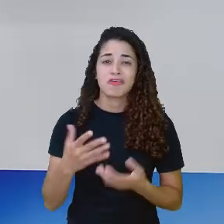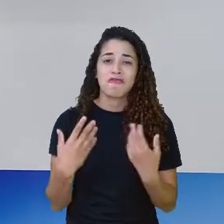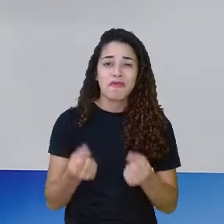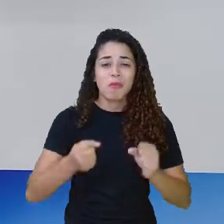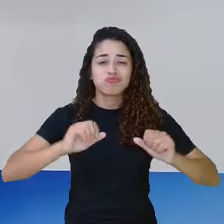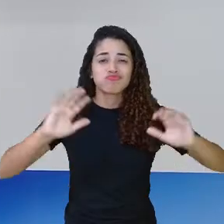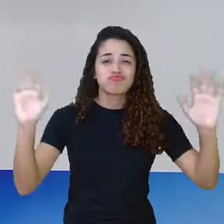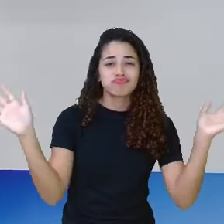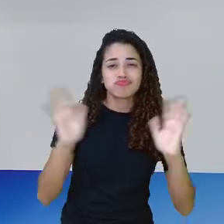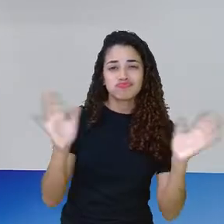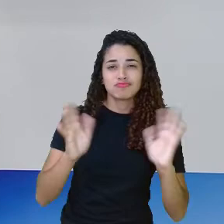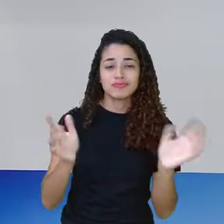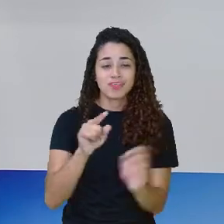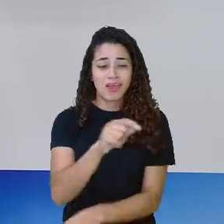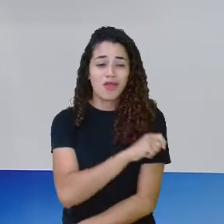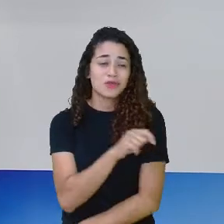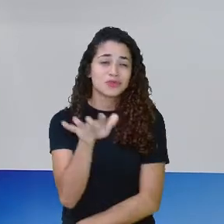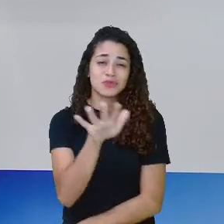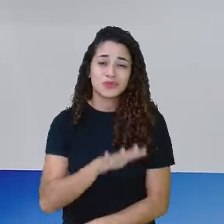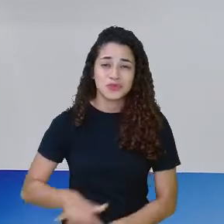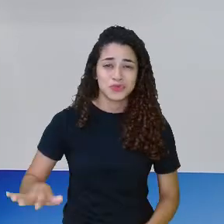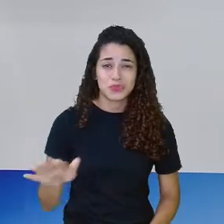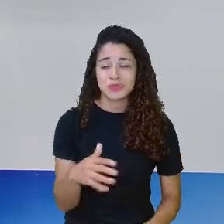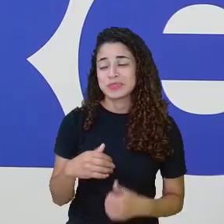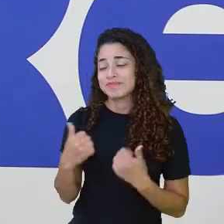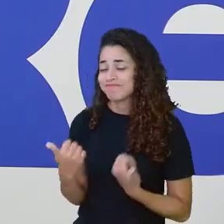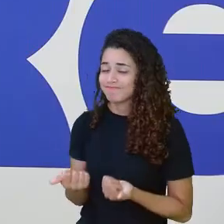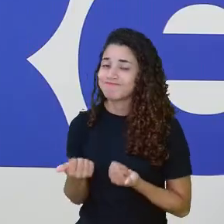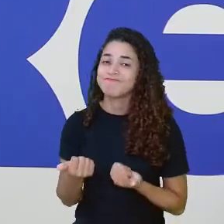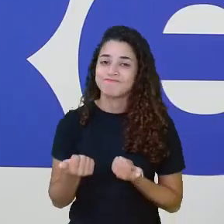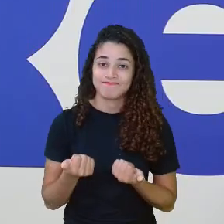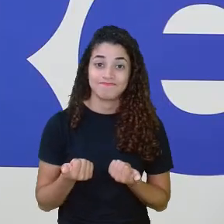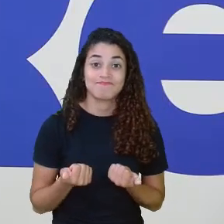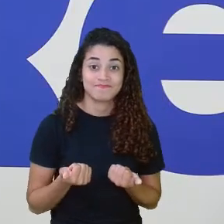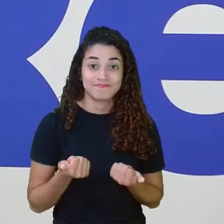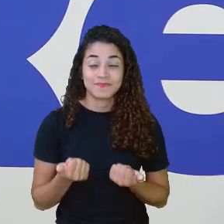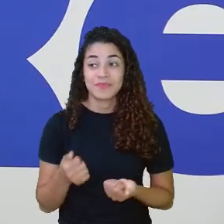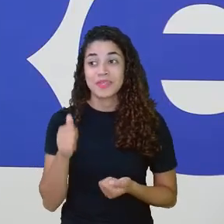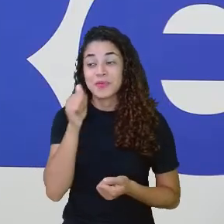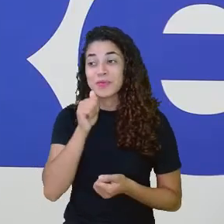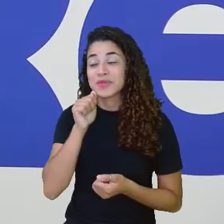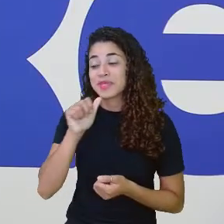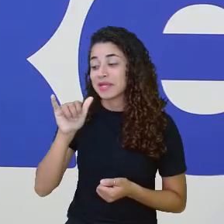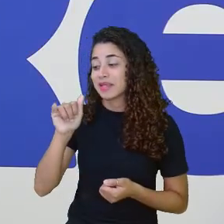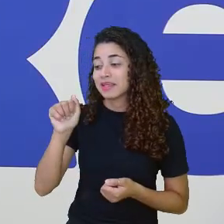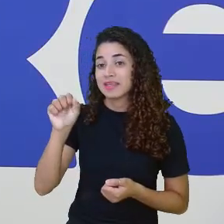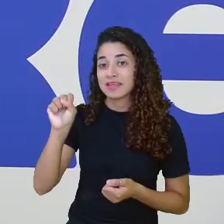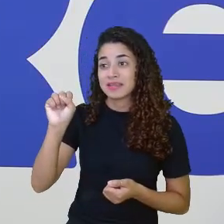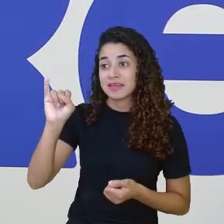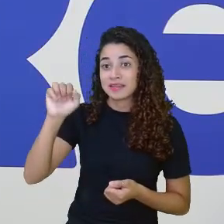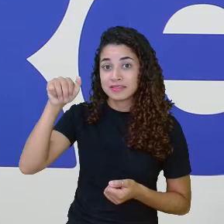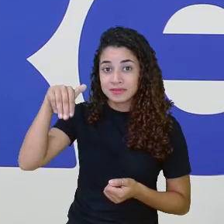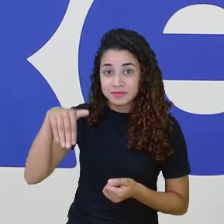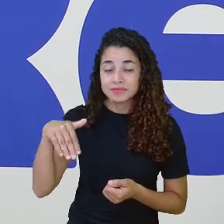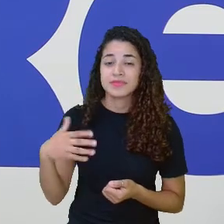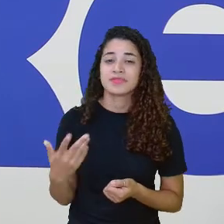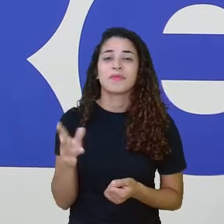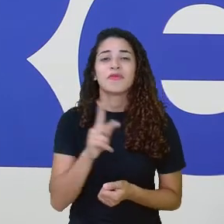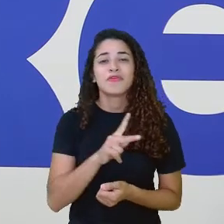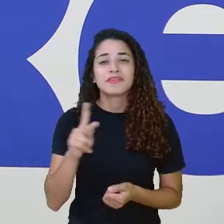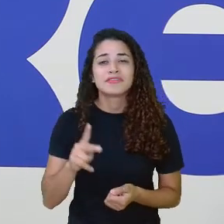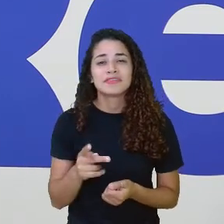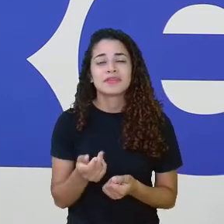despedindo dos nossos estudantes, professora? Vamos sim, e com a Yasmin dizendo aqui, professora, é